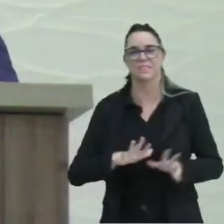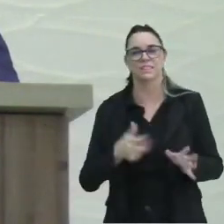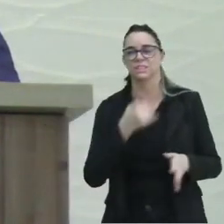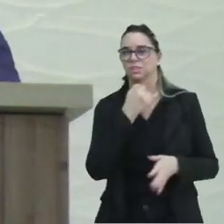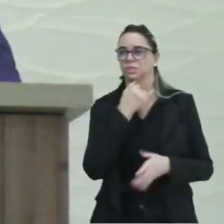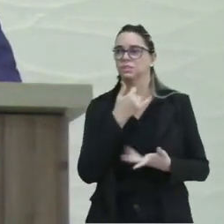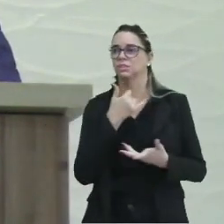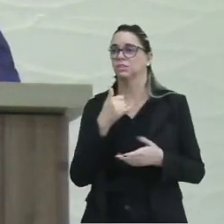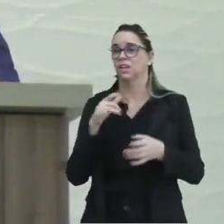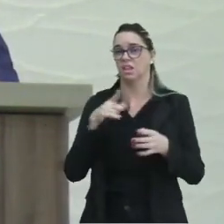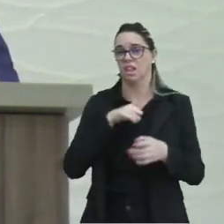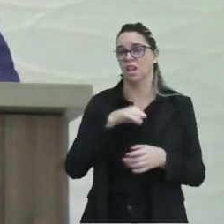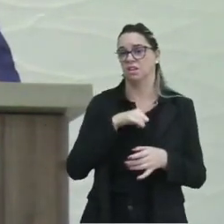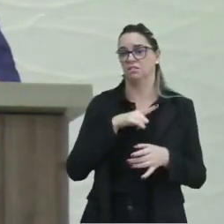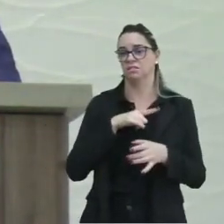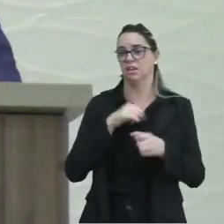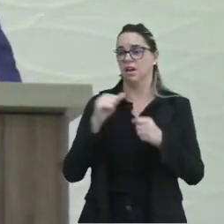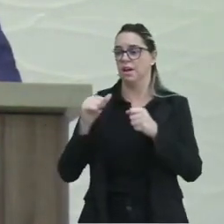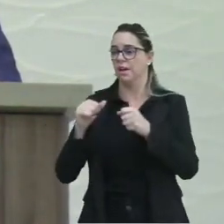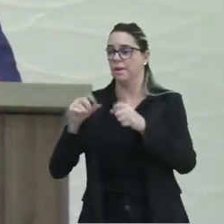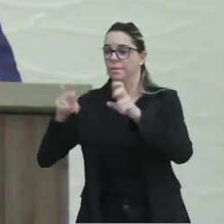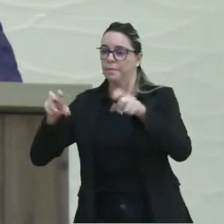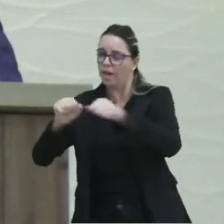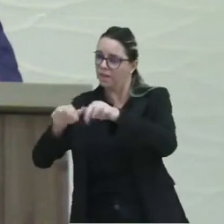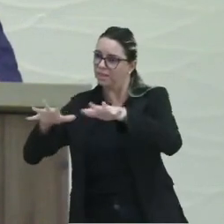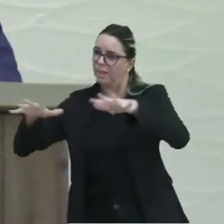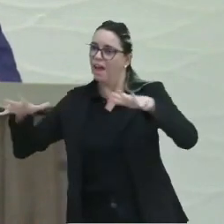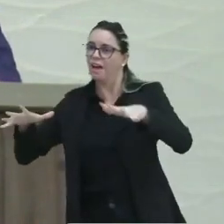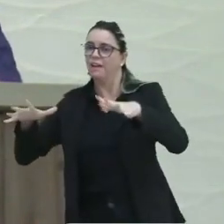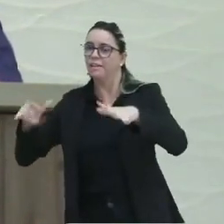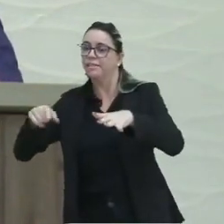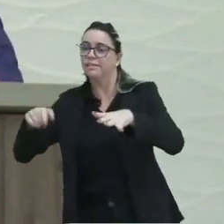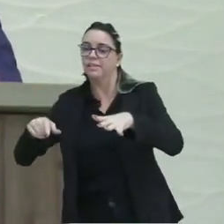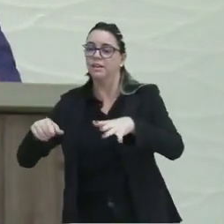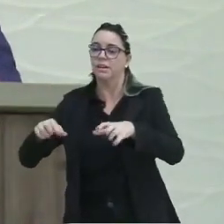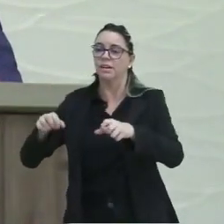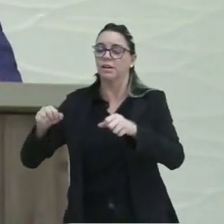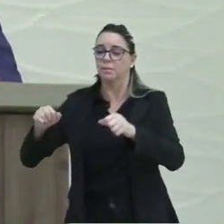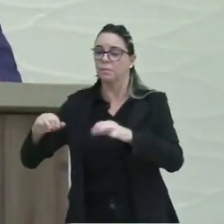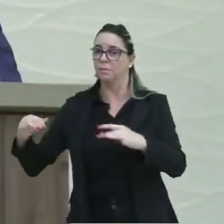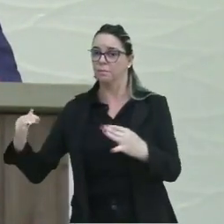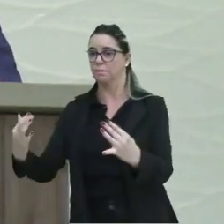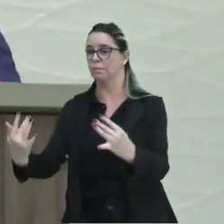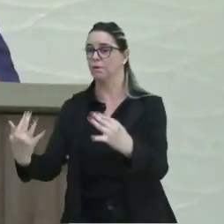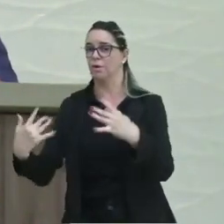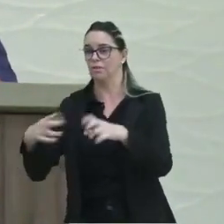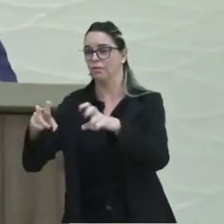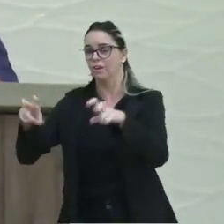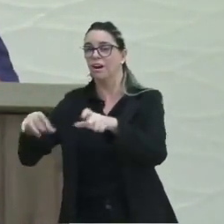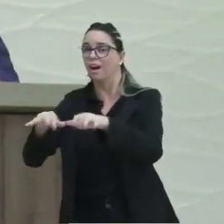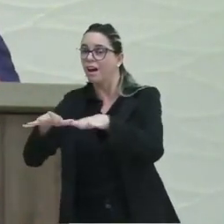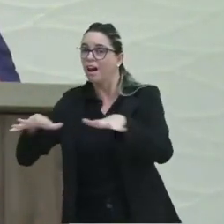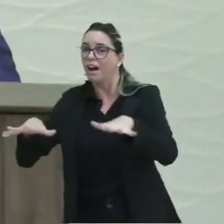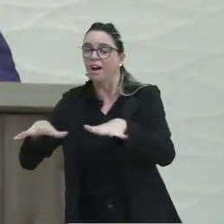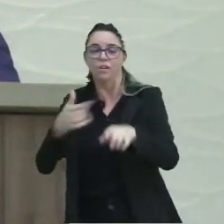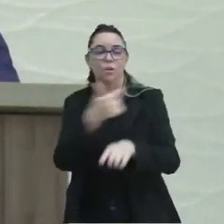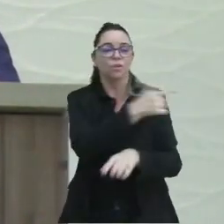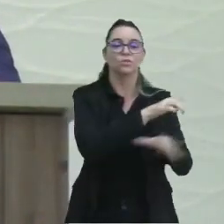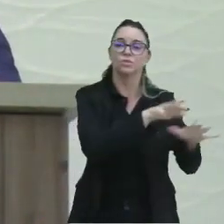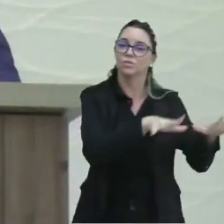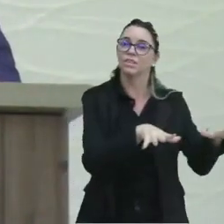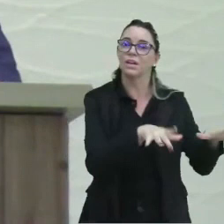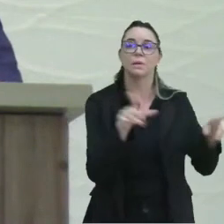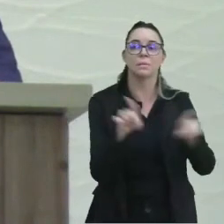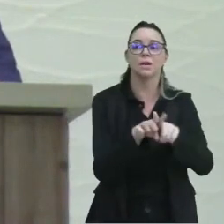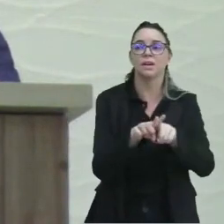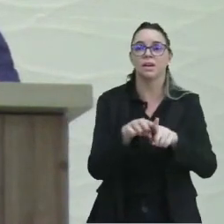plateia de um lado, uma plateia de outro. Quando falava um vereador, se levantavam, davam aplausos. Quando era outro vereador, como se fossem umas torcidas